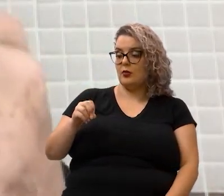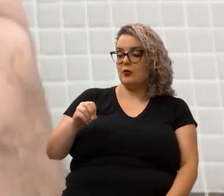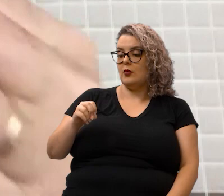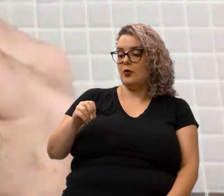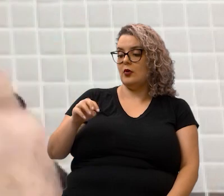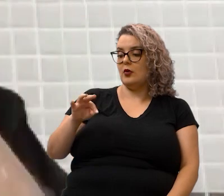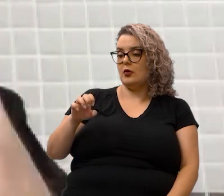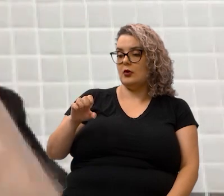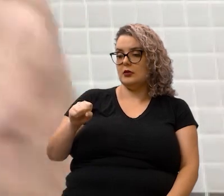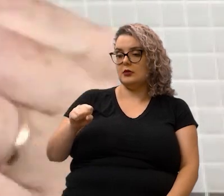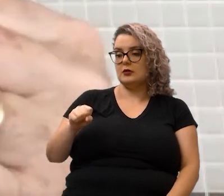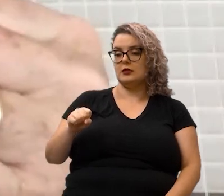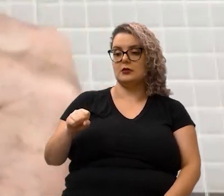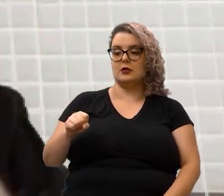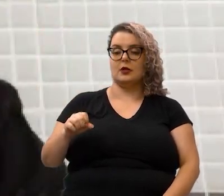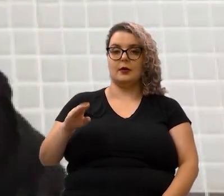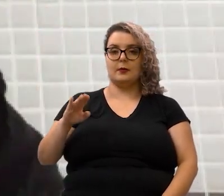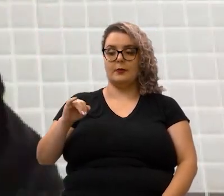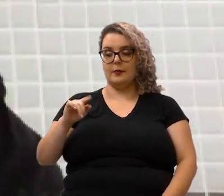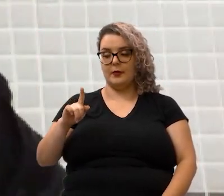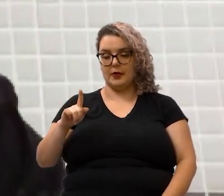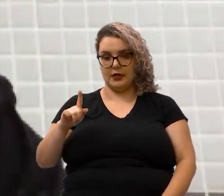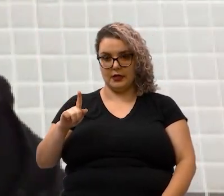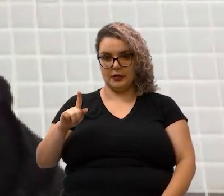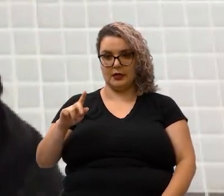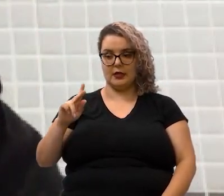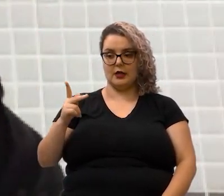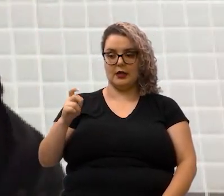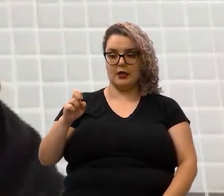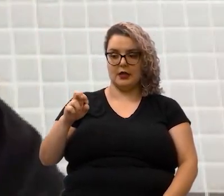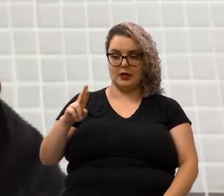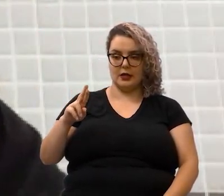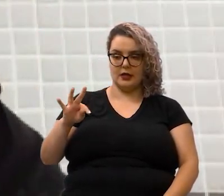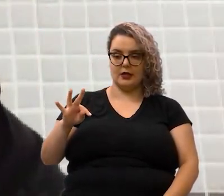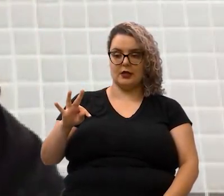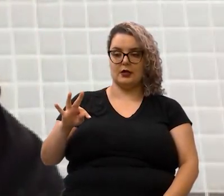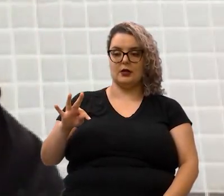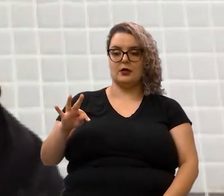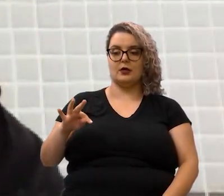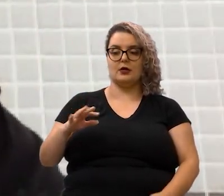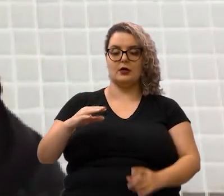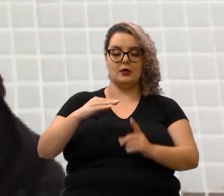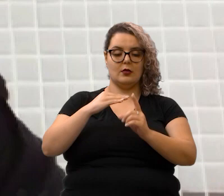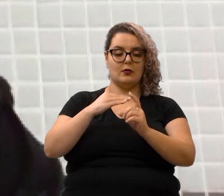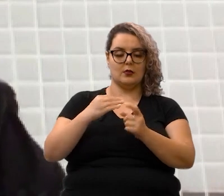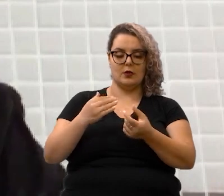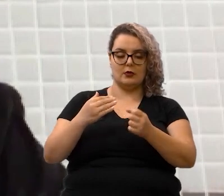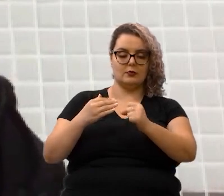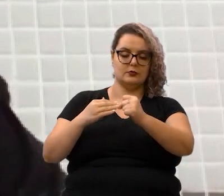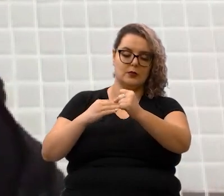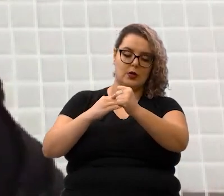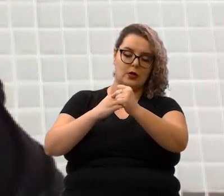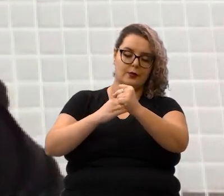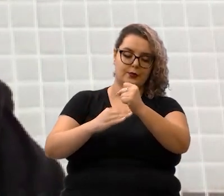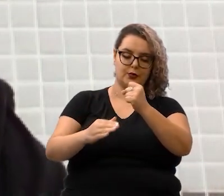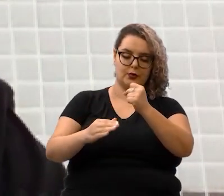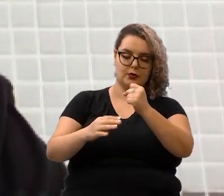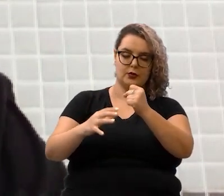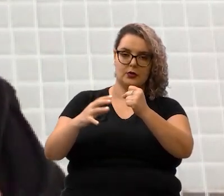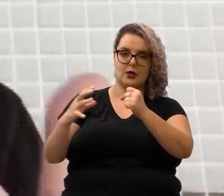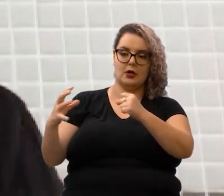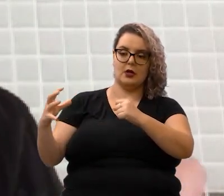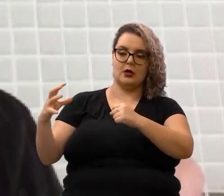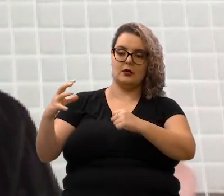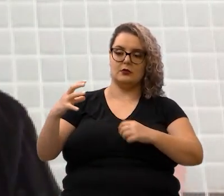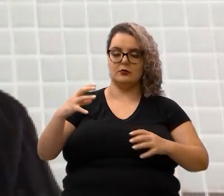chamada Big Head, cabeça grande, que você corta aqui a cabeça do fêmur, porque justamente a cabeça do fêmur ela atrapalha para fazer a